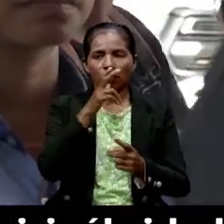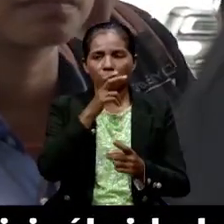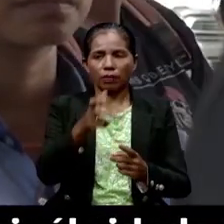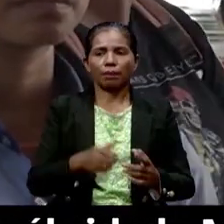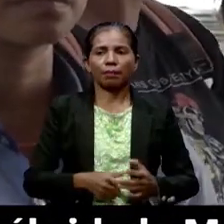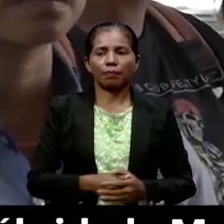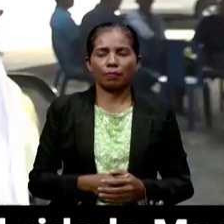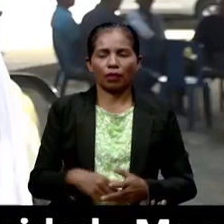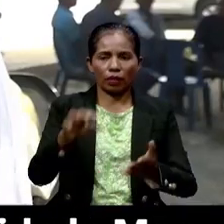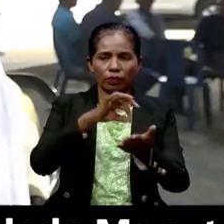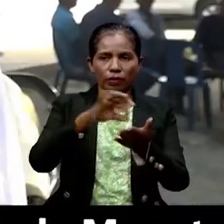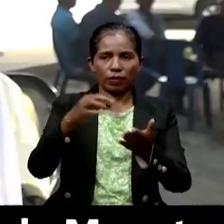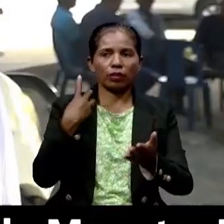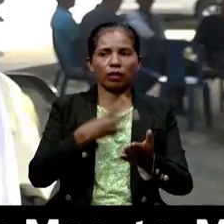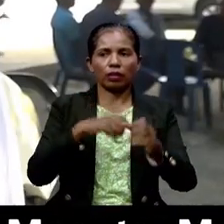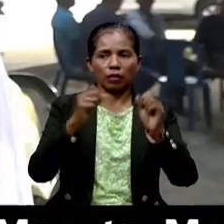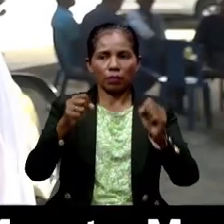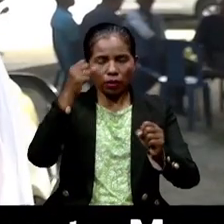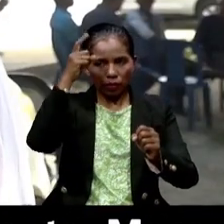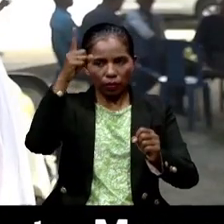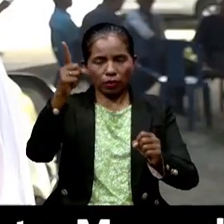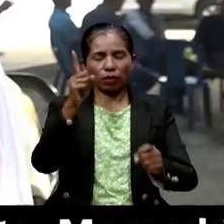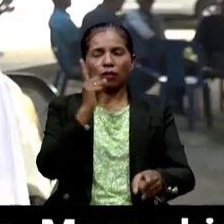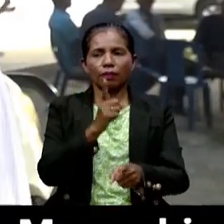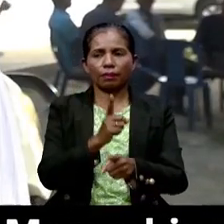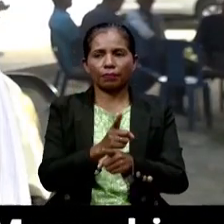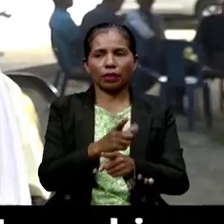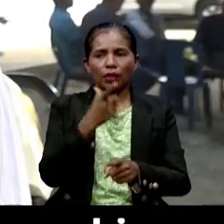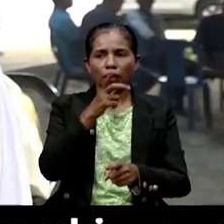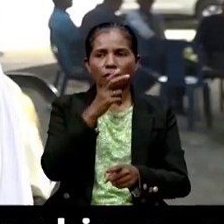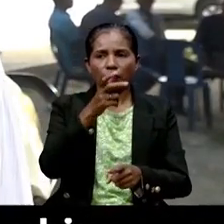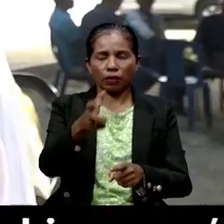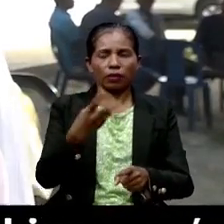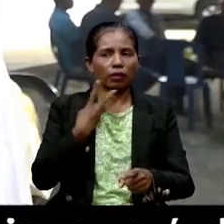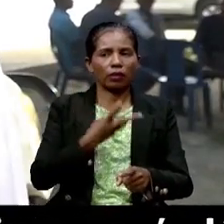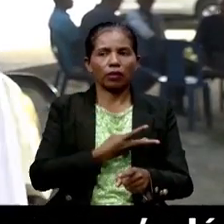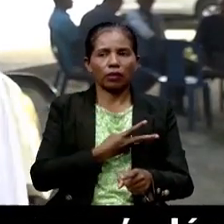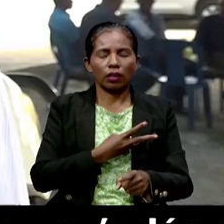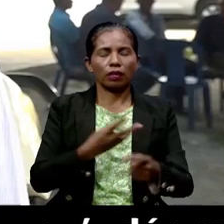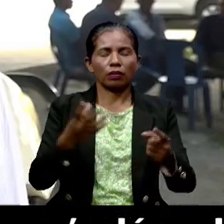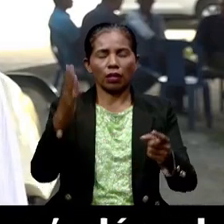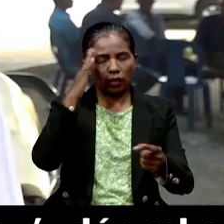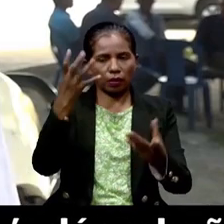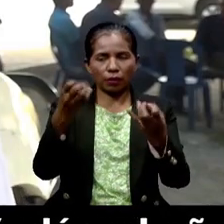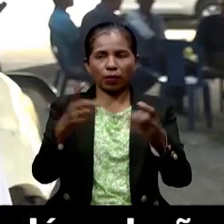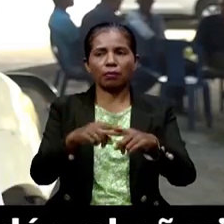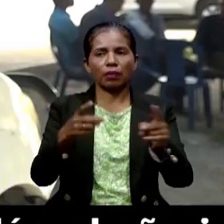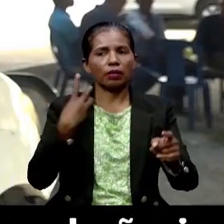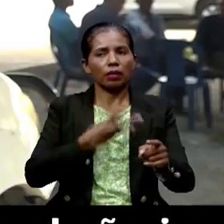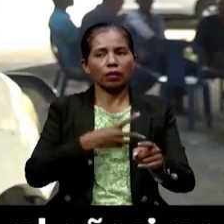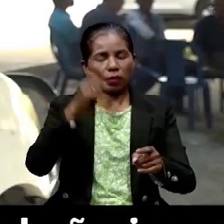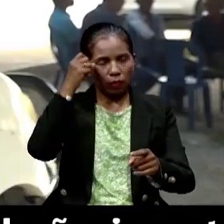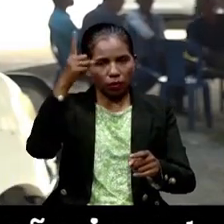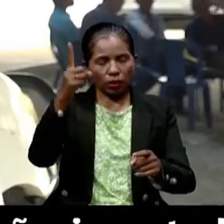de formação ita bela compreende los língua portuguesa nessa ita atu domina mas bem, está a tu compreende daí, a